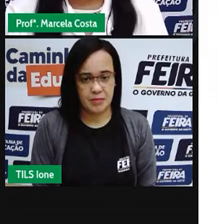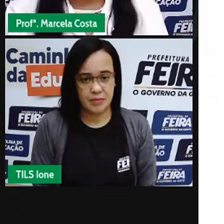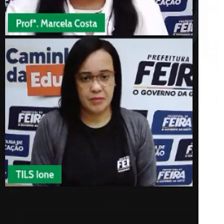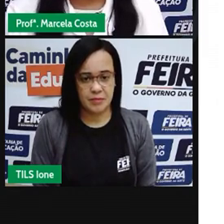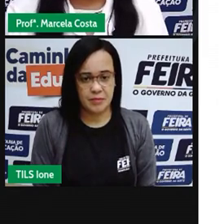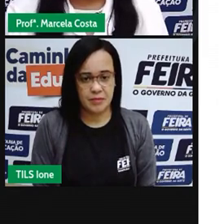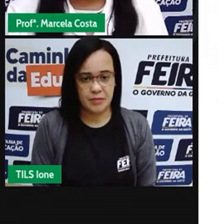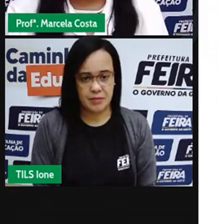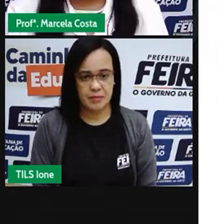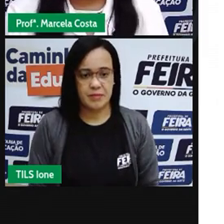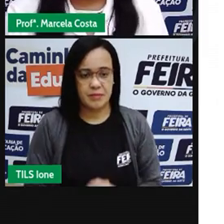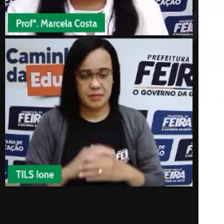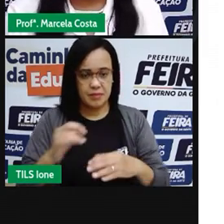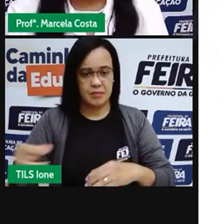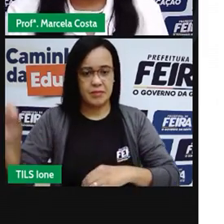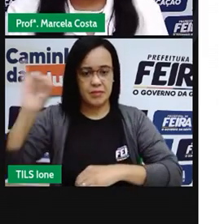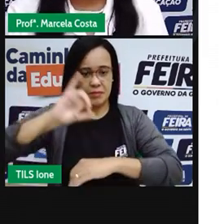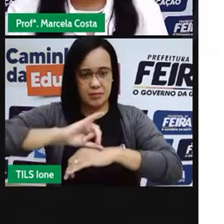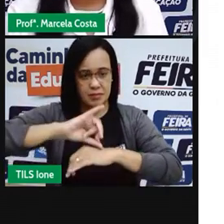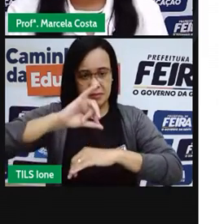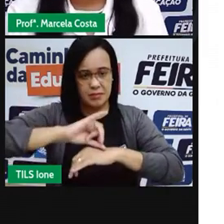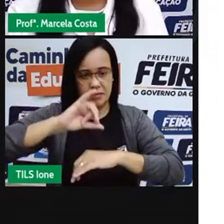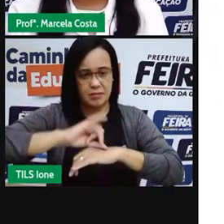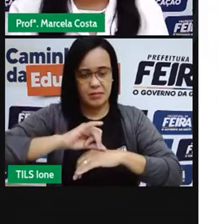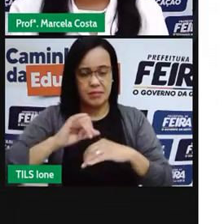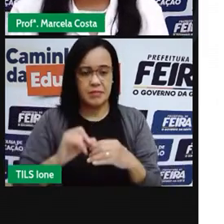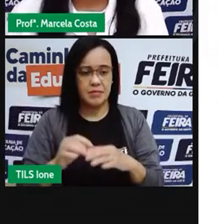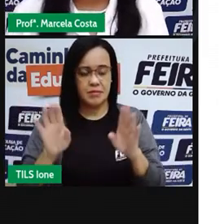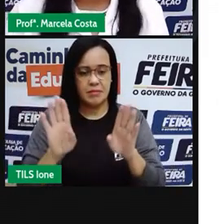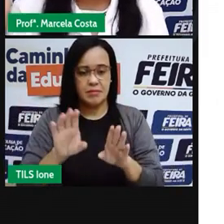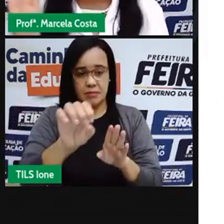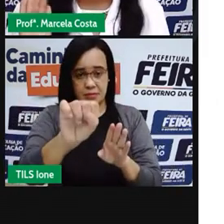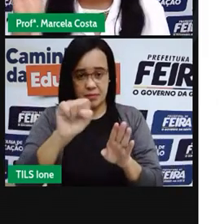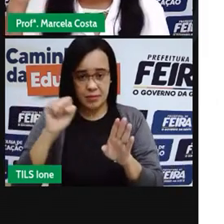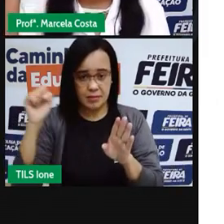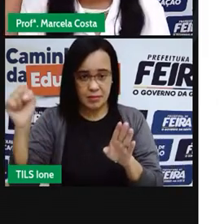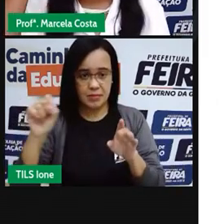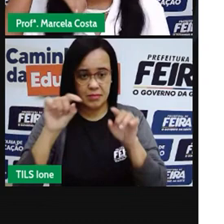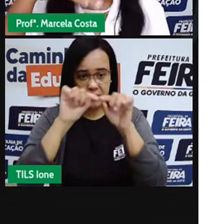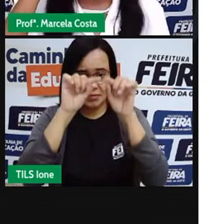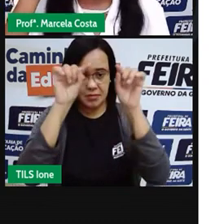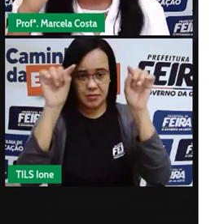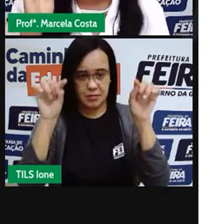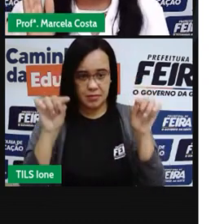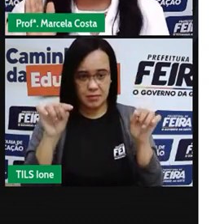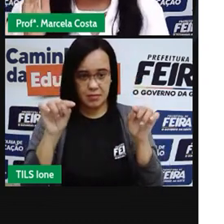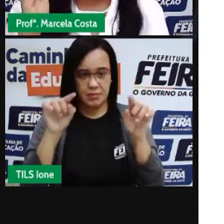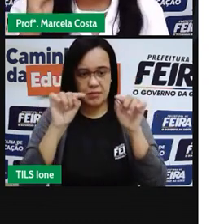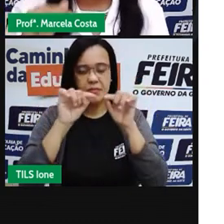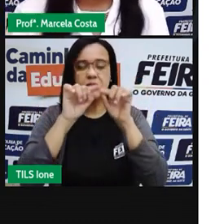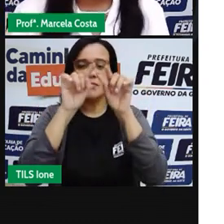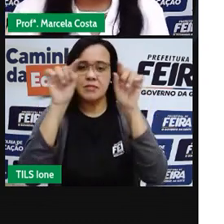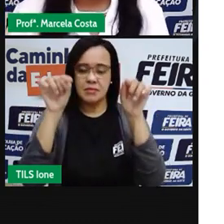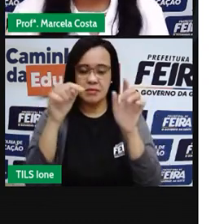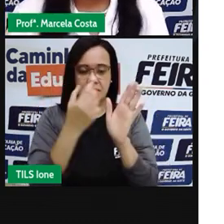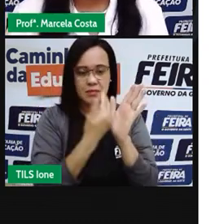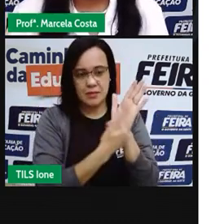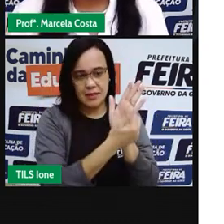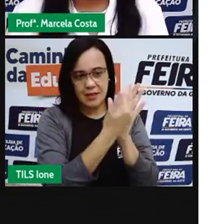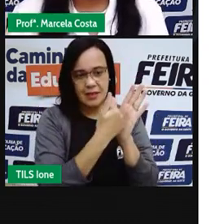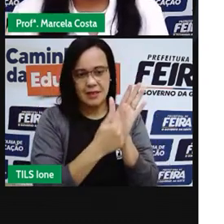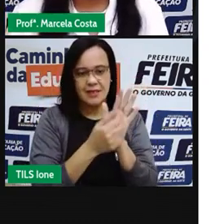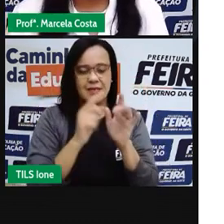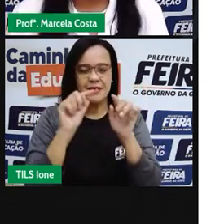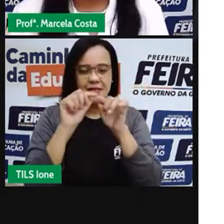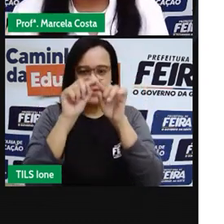essa parte aqui superior das portas, ela tem uma linha curva. Mostra para a gente aí o desenho de um círculo aqui na